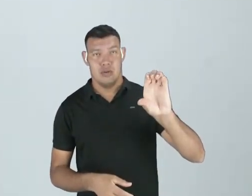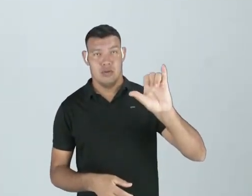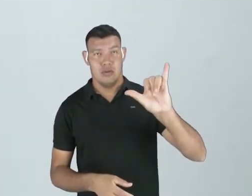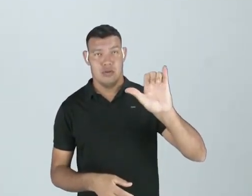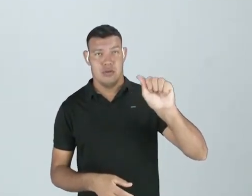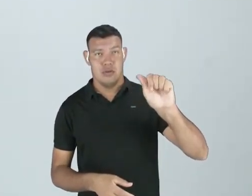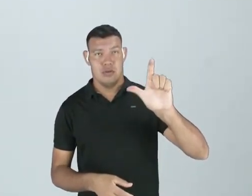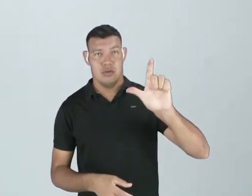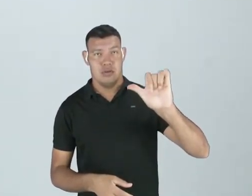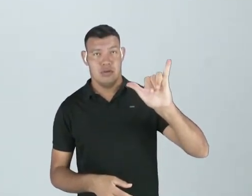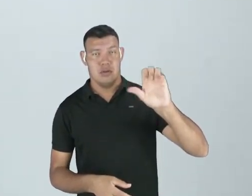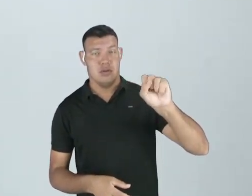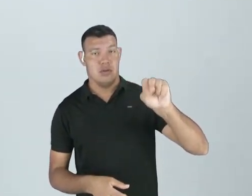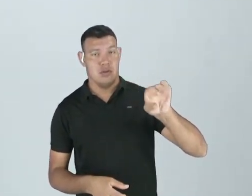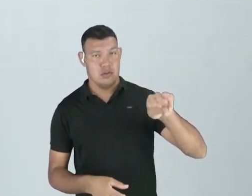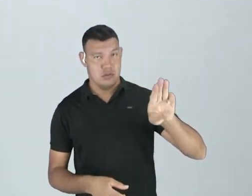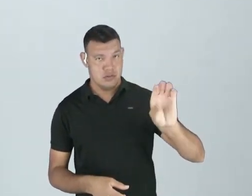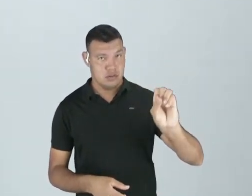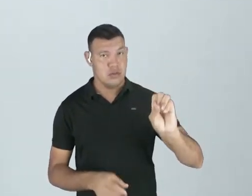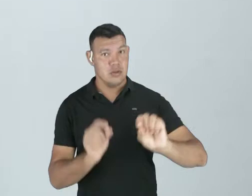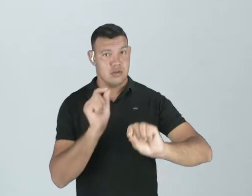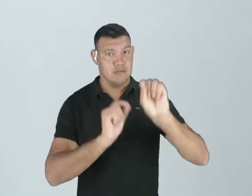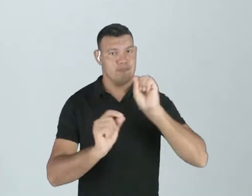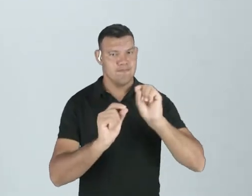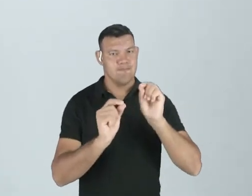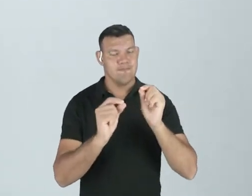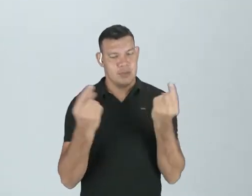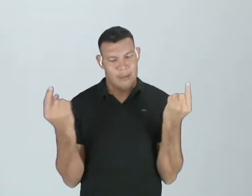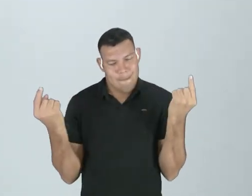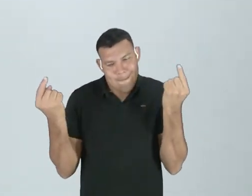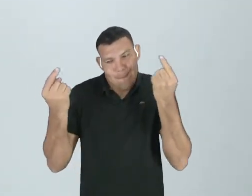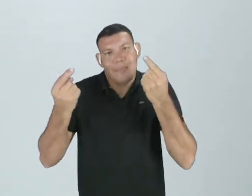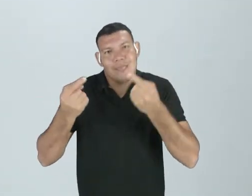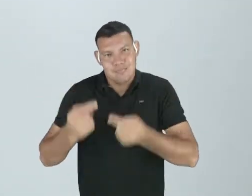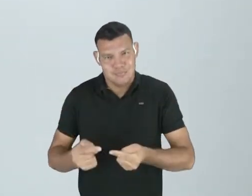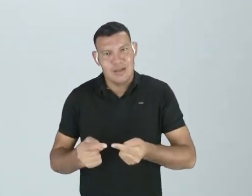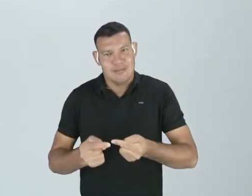combater essa visão de que o capital deveria ficar na mão